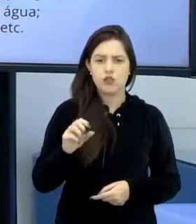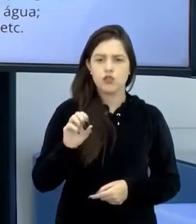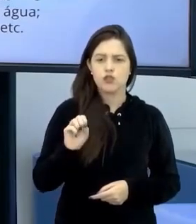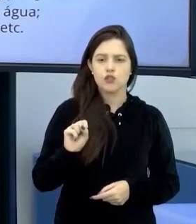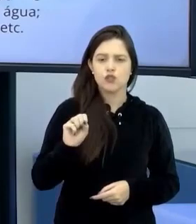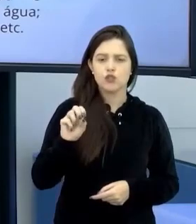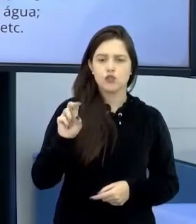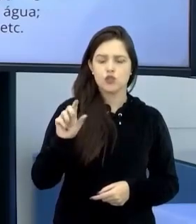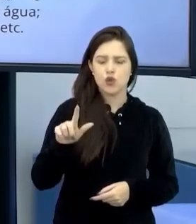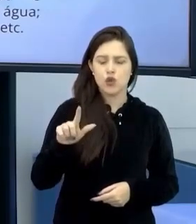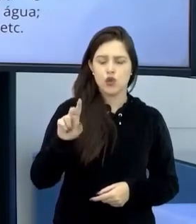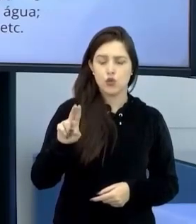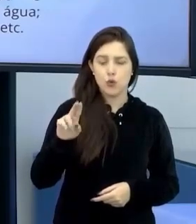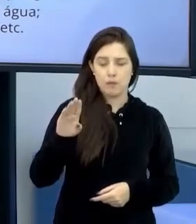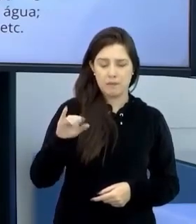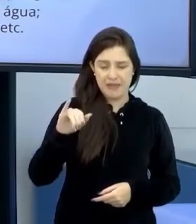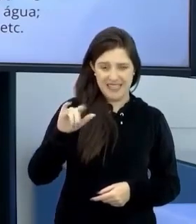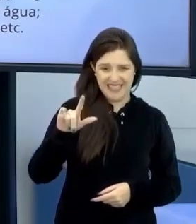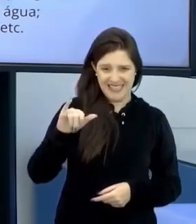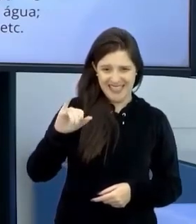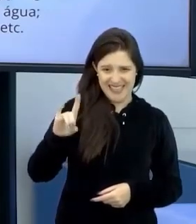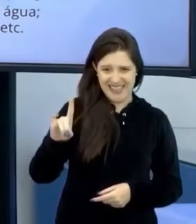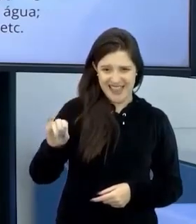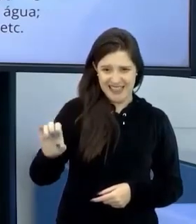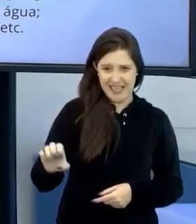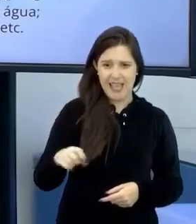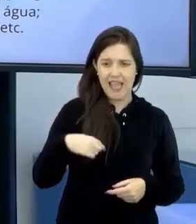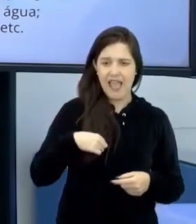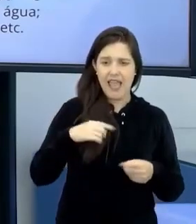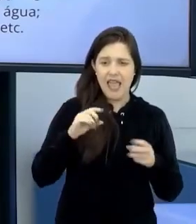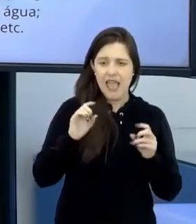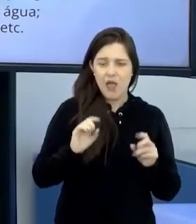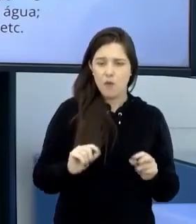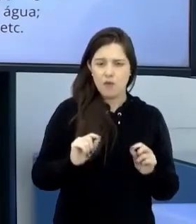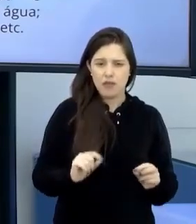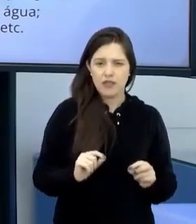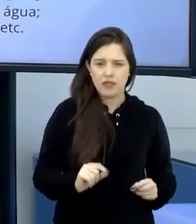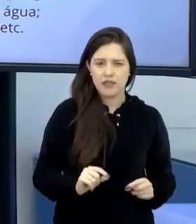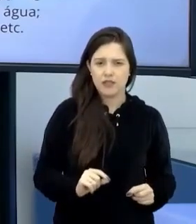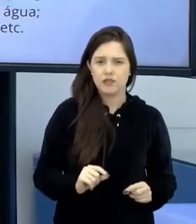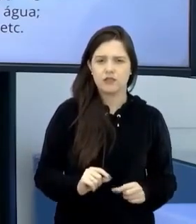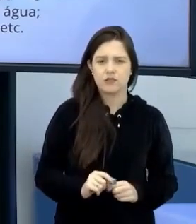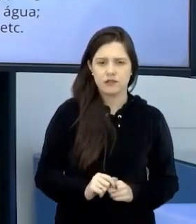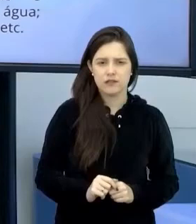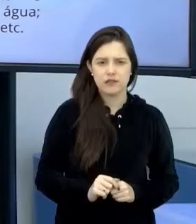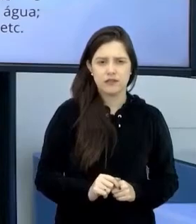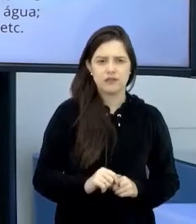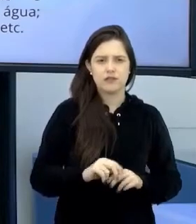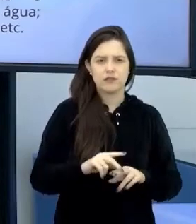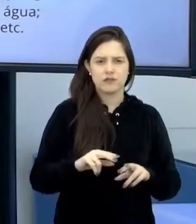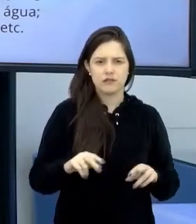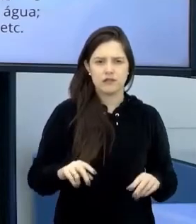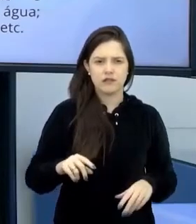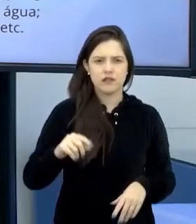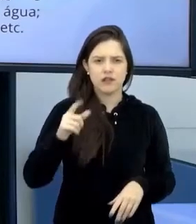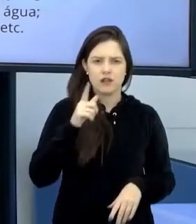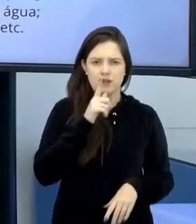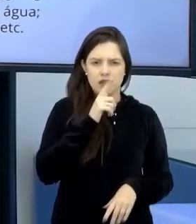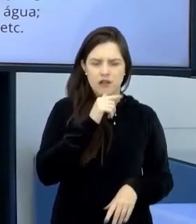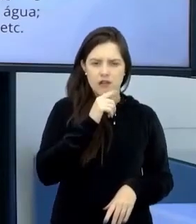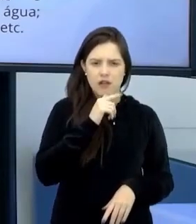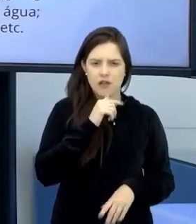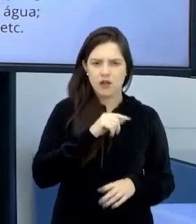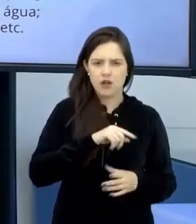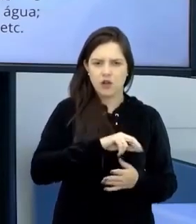Nós sabemos que a grande maioria dos compostos químicos, não todos, né, são solúveis em água, mas se eu pingar óleo na água, está